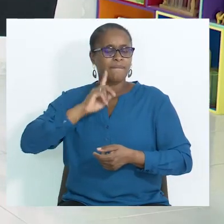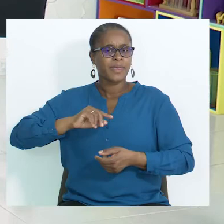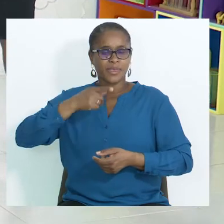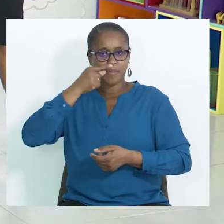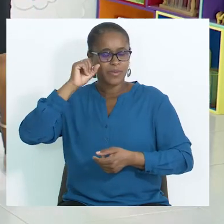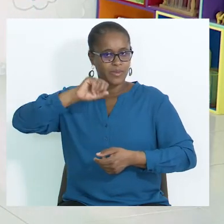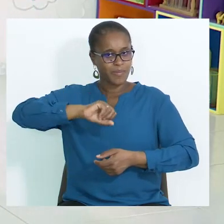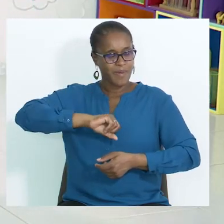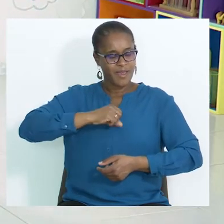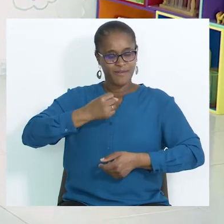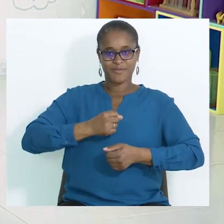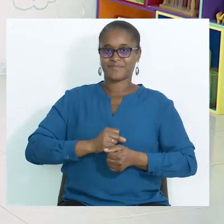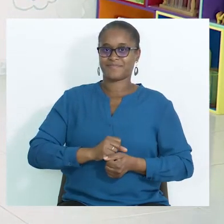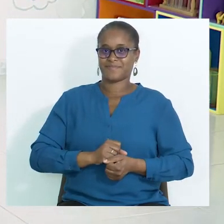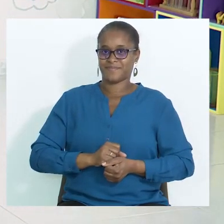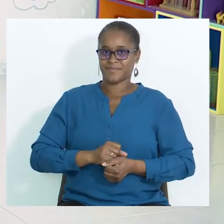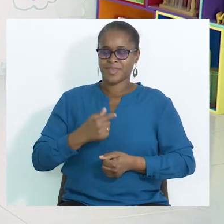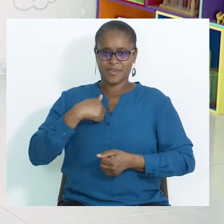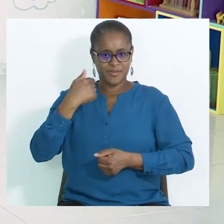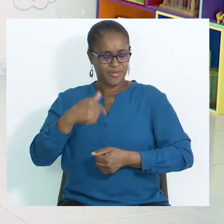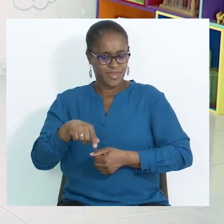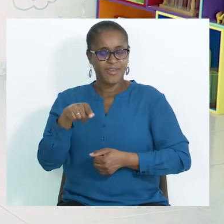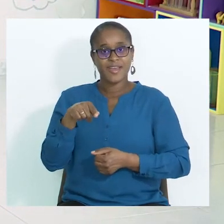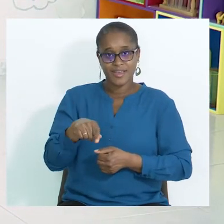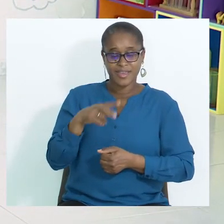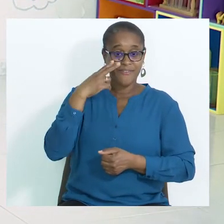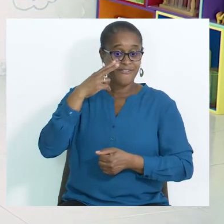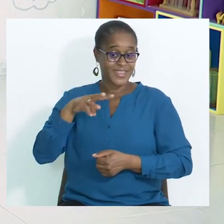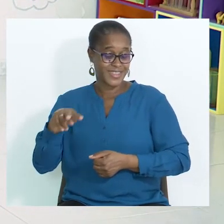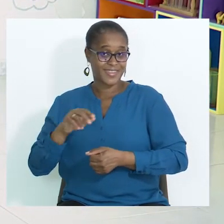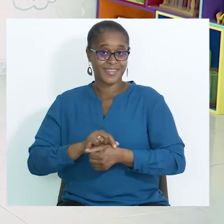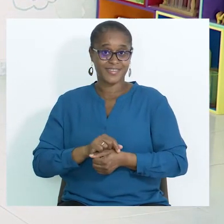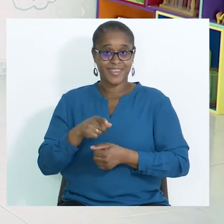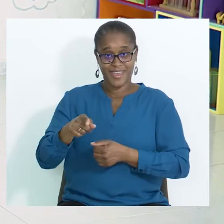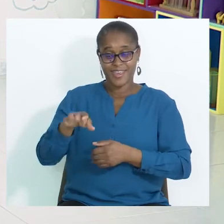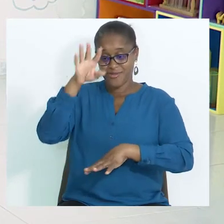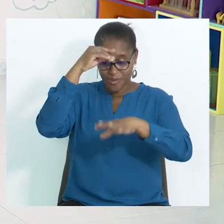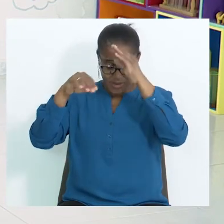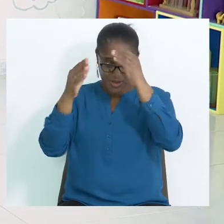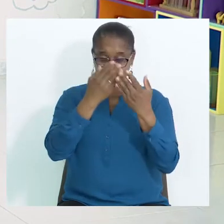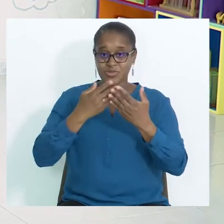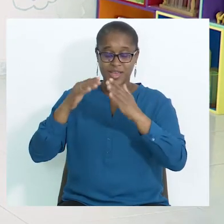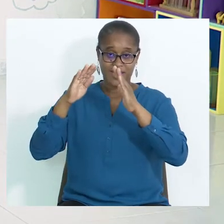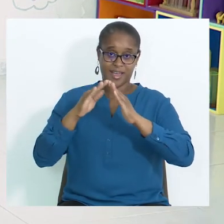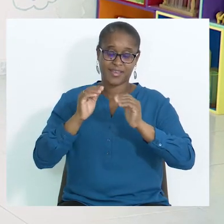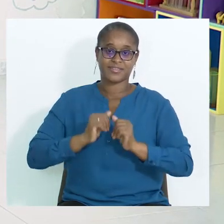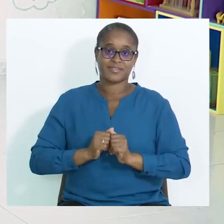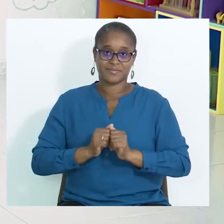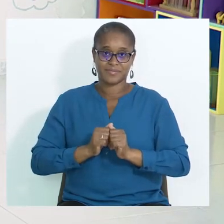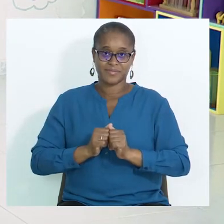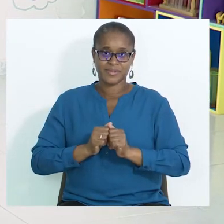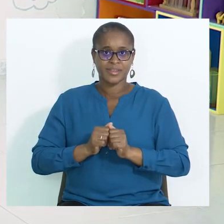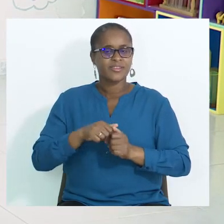Minhas meninas e os meninos eu tenho aqui visitas aqui no aprender estudar em